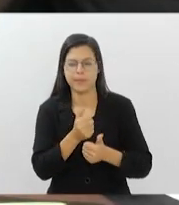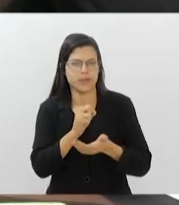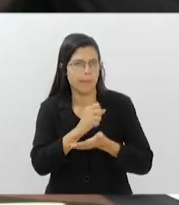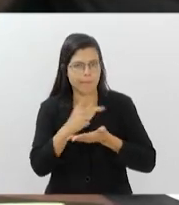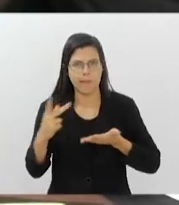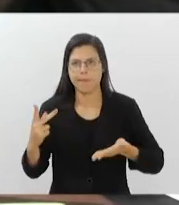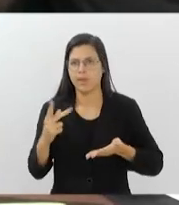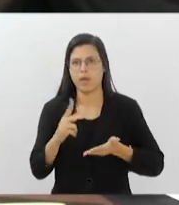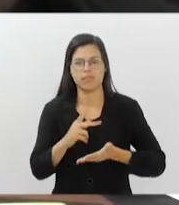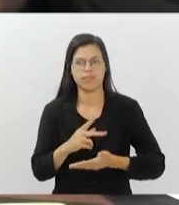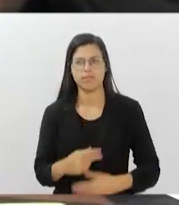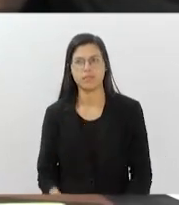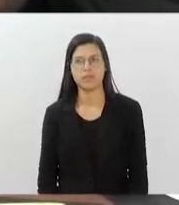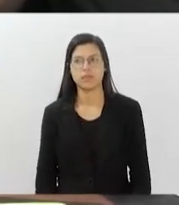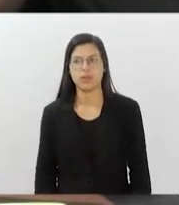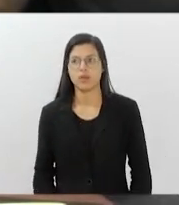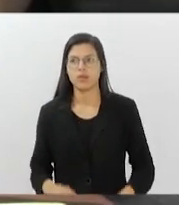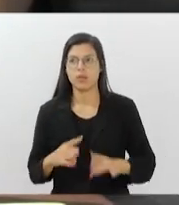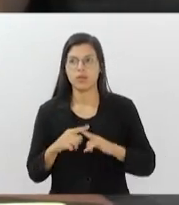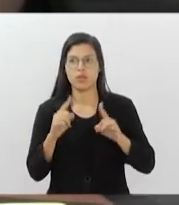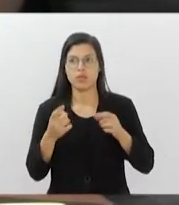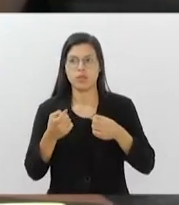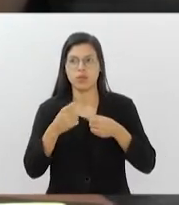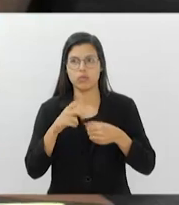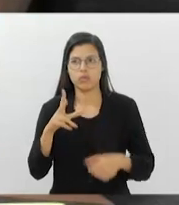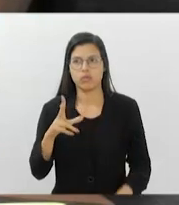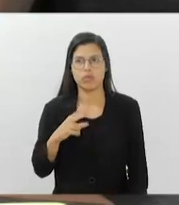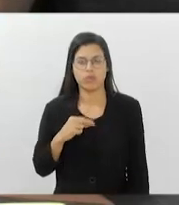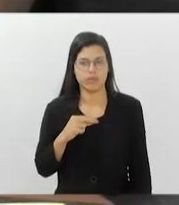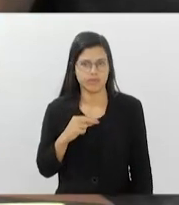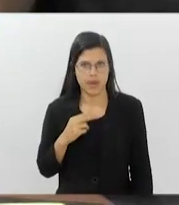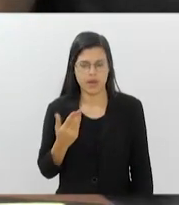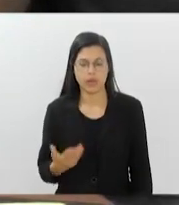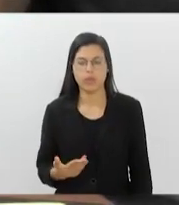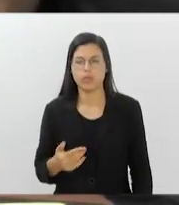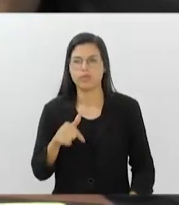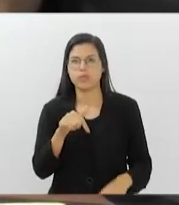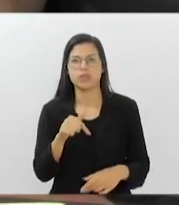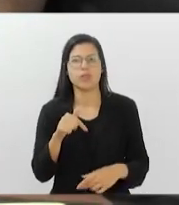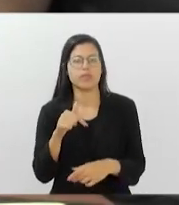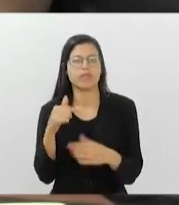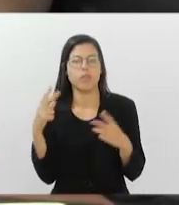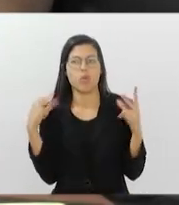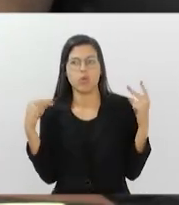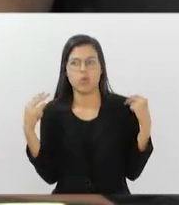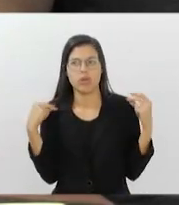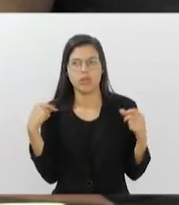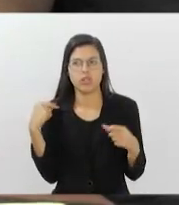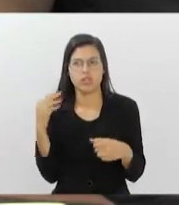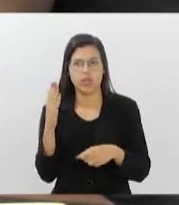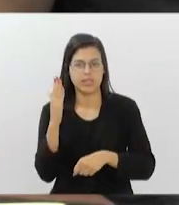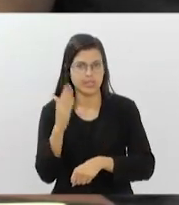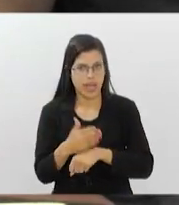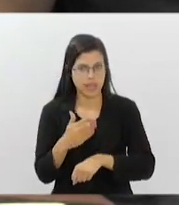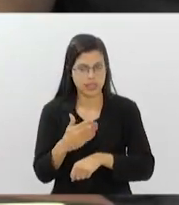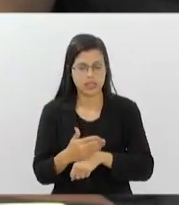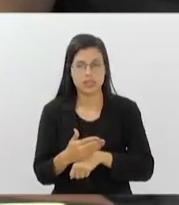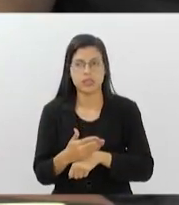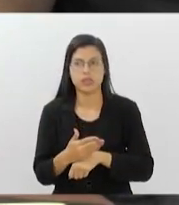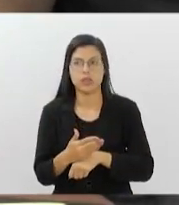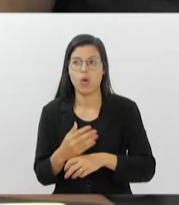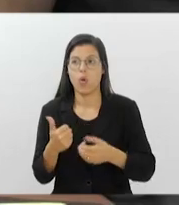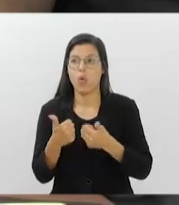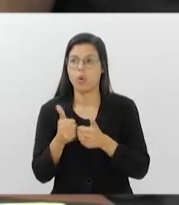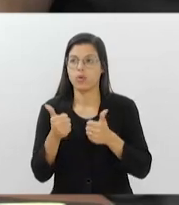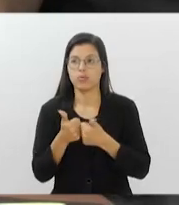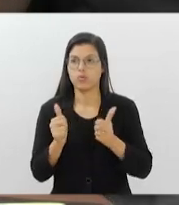questão de mérito. Então, Vossa Excelência é um motorista qualquer de táxi. Pronto, não importa. Ônibus. Ônibus é diferente.